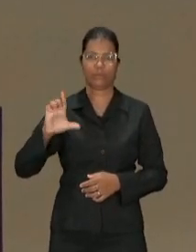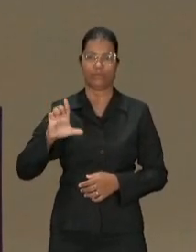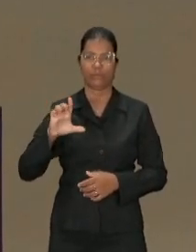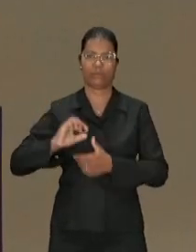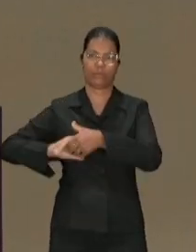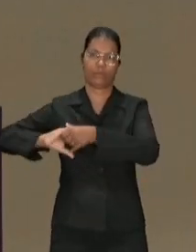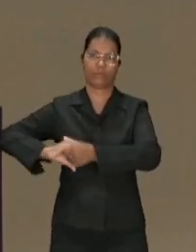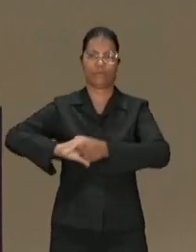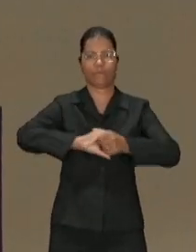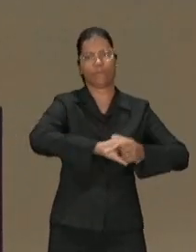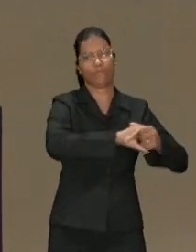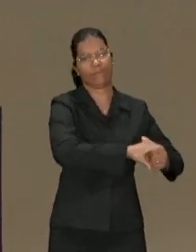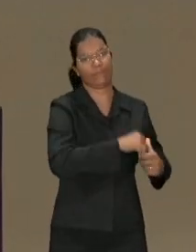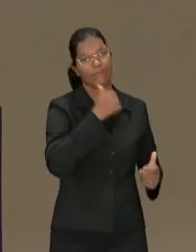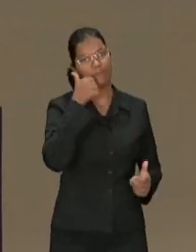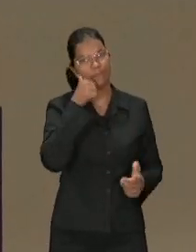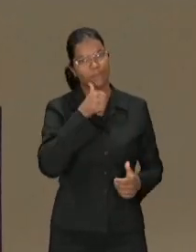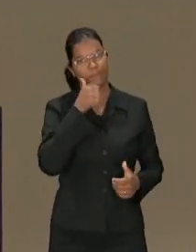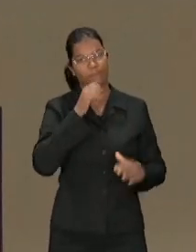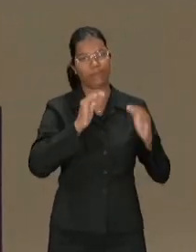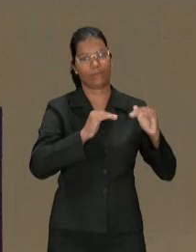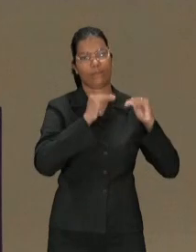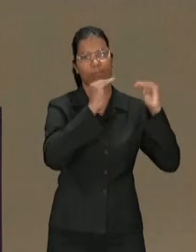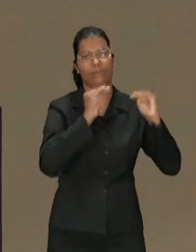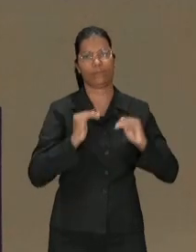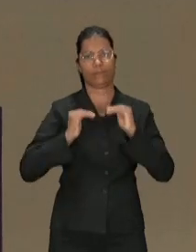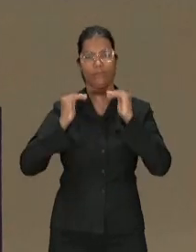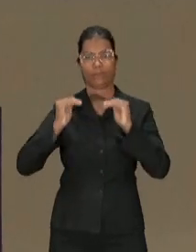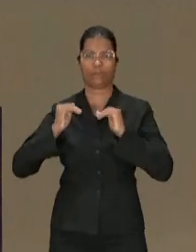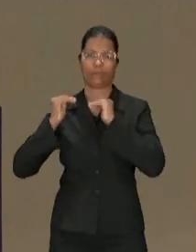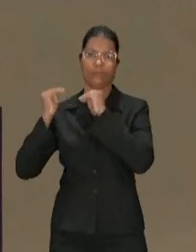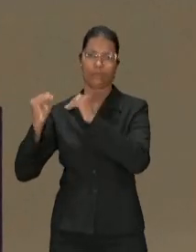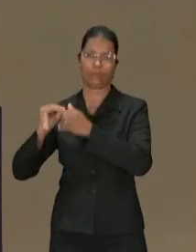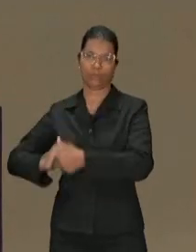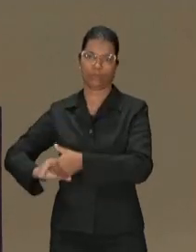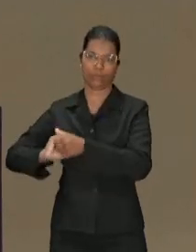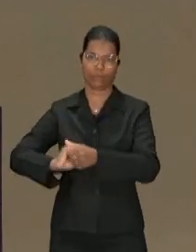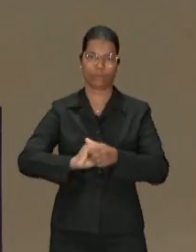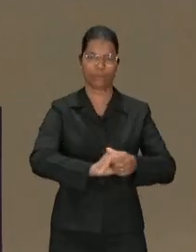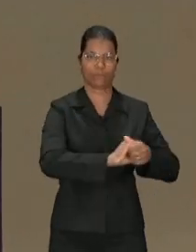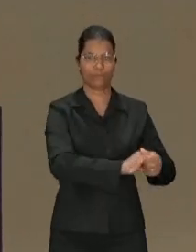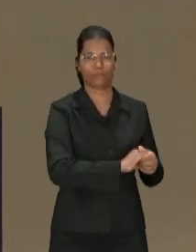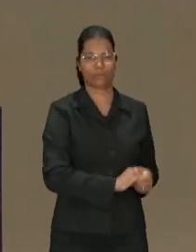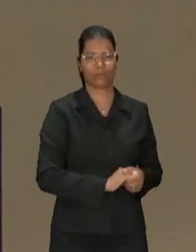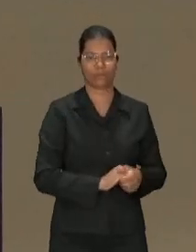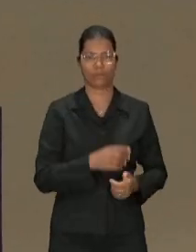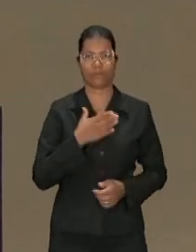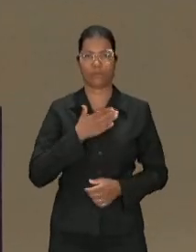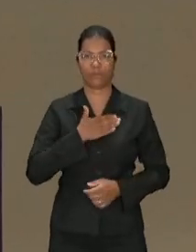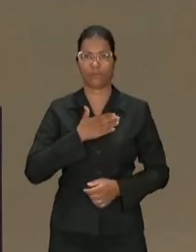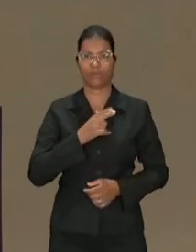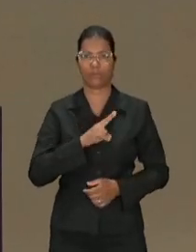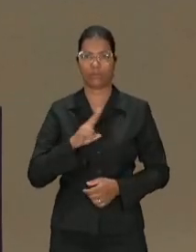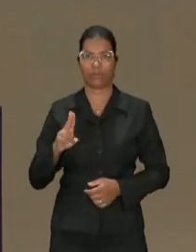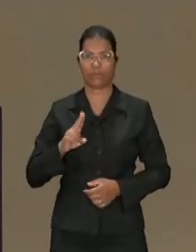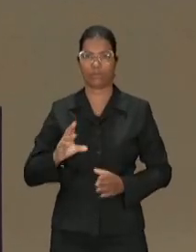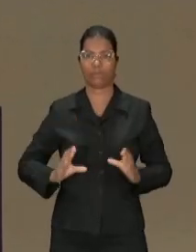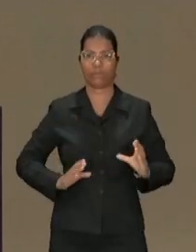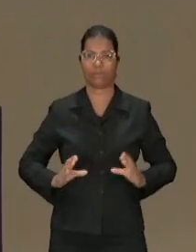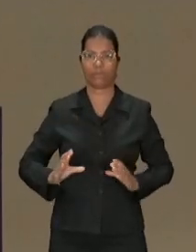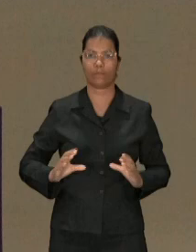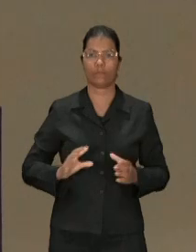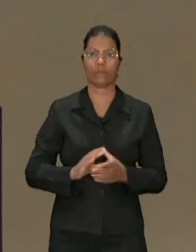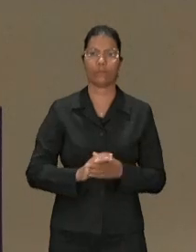as demais autoridades, todos os presentes que aqui se encontram, e, no nome do meu cunhado, Carlos Eduardo